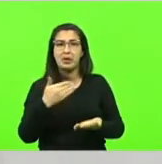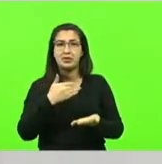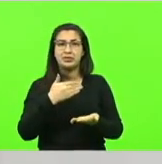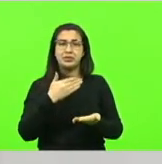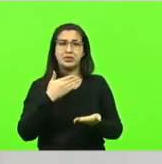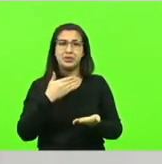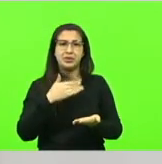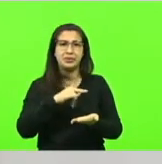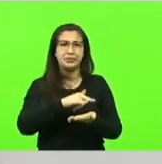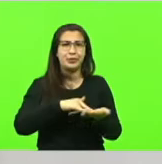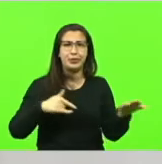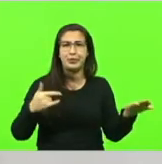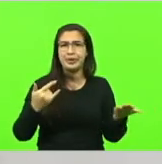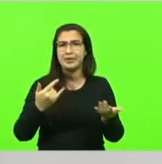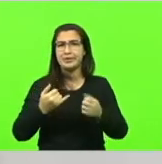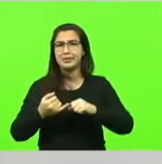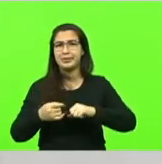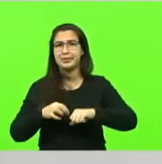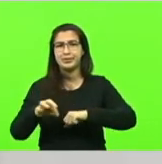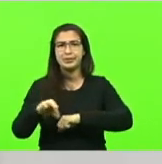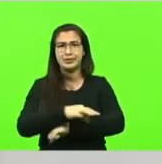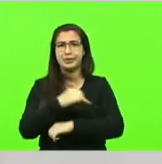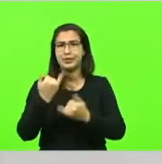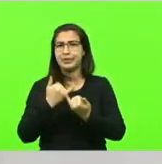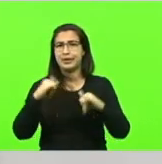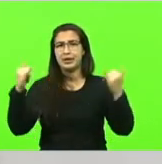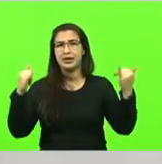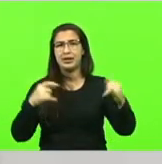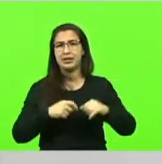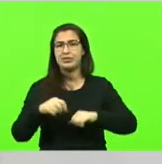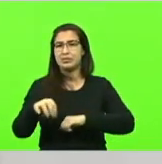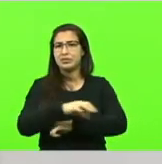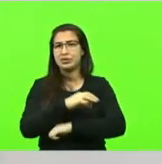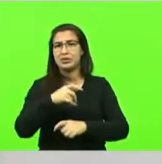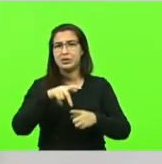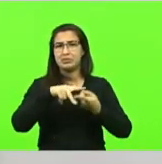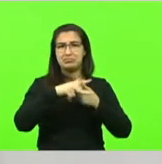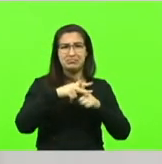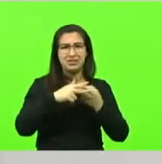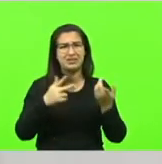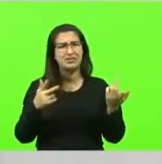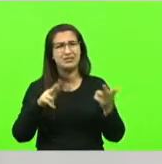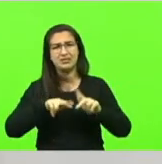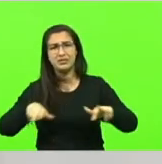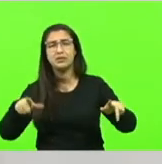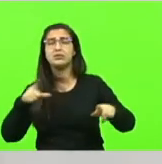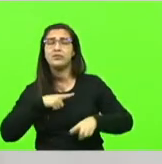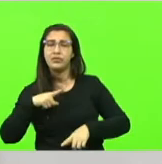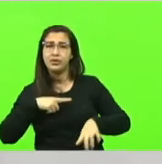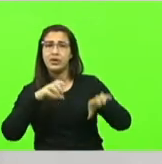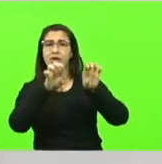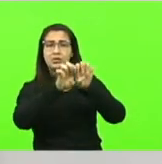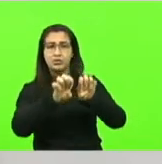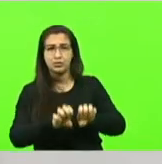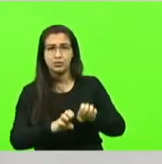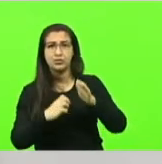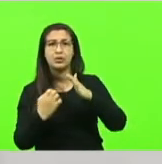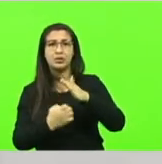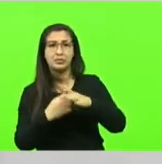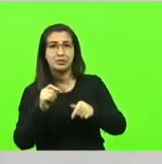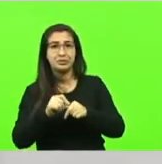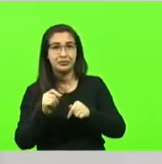elétrico, pede um engenheiro mecânico, e assim vai pedindo um monte de coisa, sendo que tem a estrutura, a empresa fez o